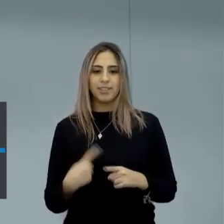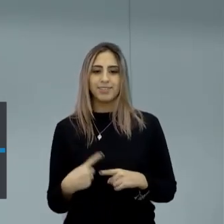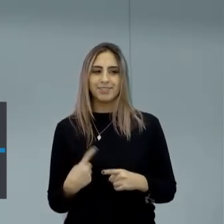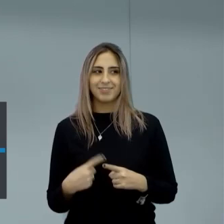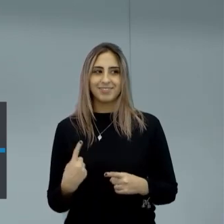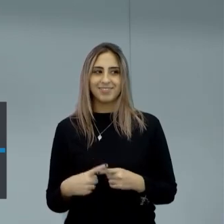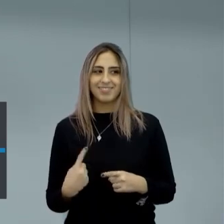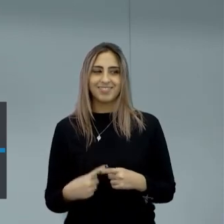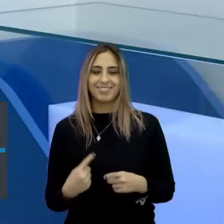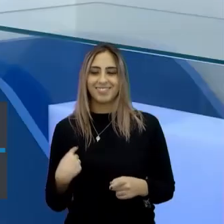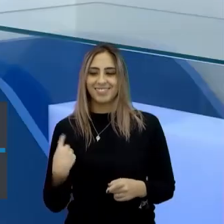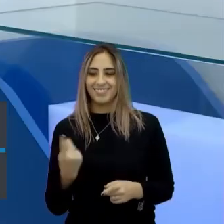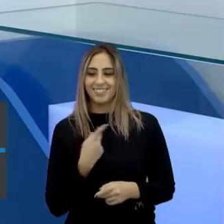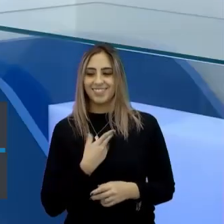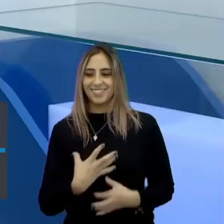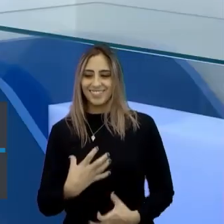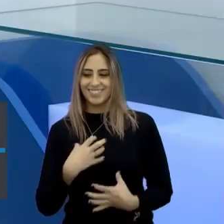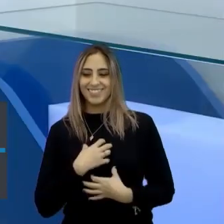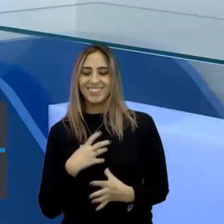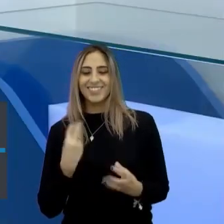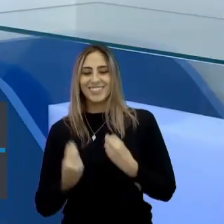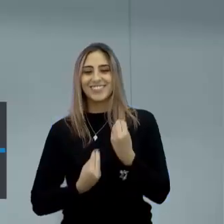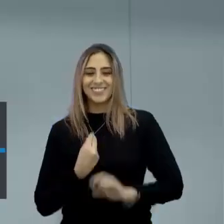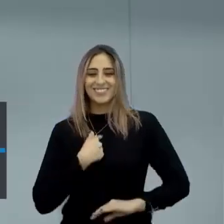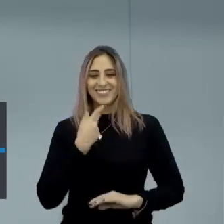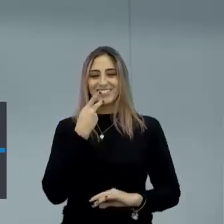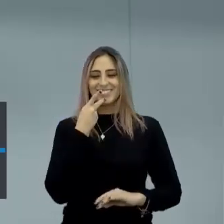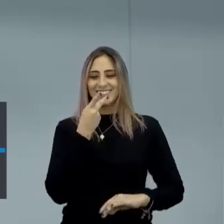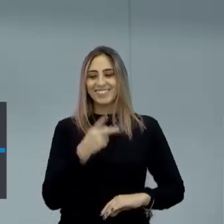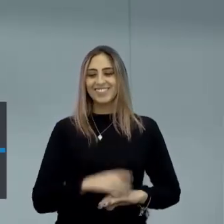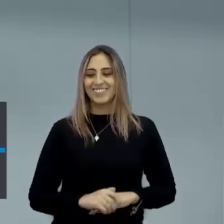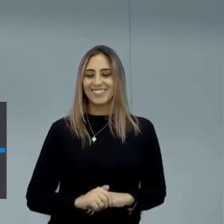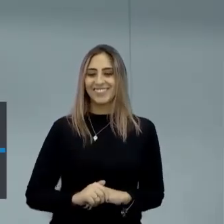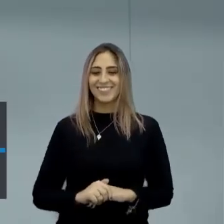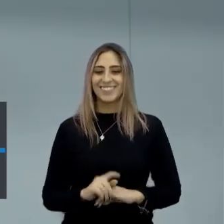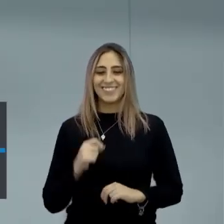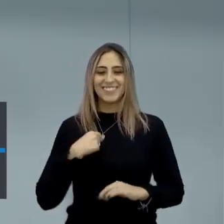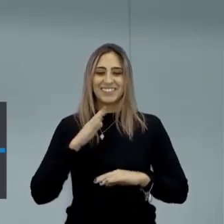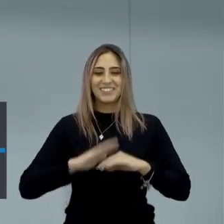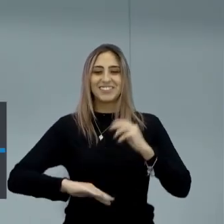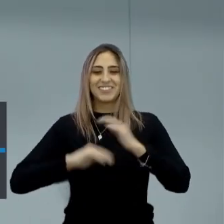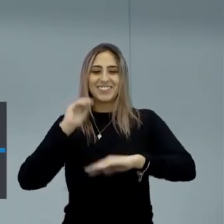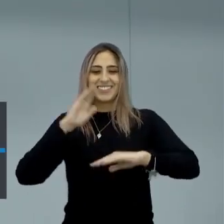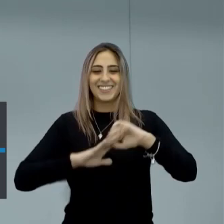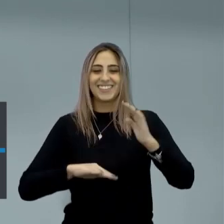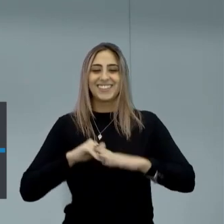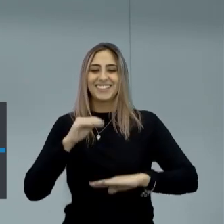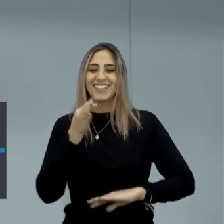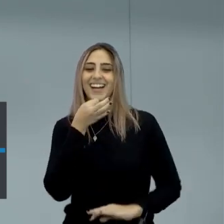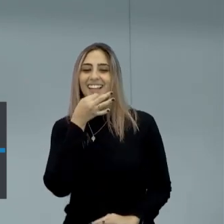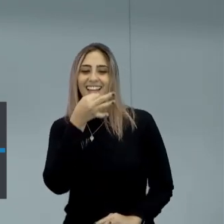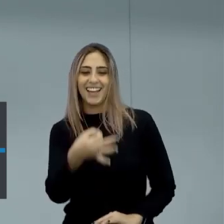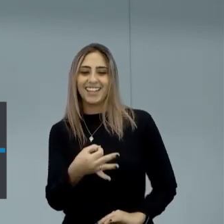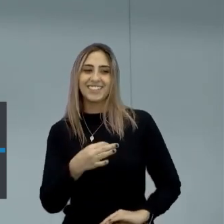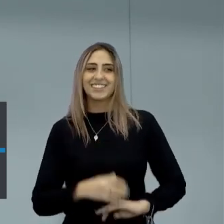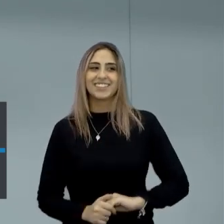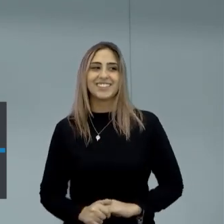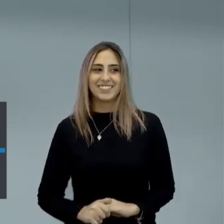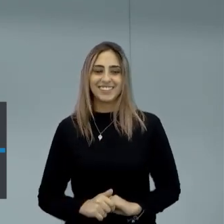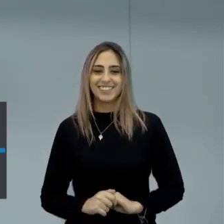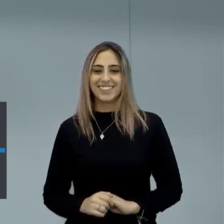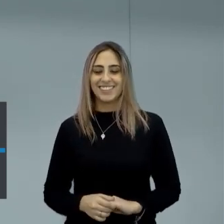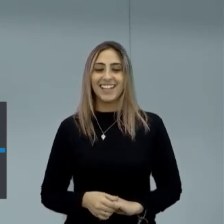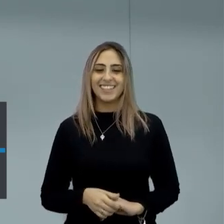né? Então, é nesse sentido que eu estou falando. E como é que ele constrói, então, essas narrativas? Porque daqui